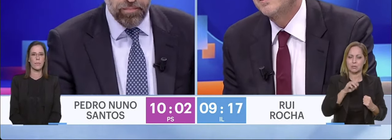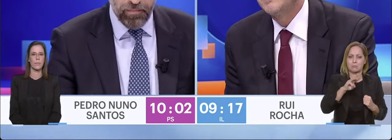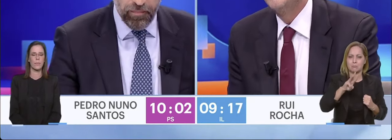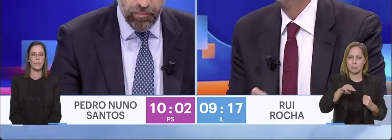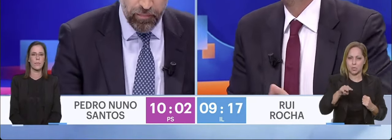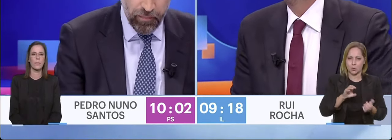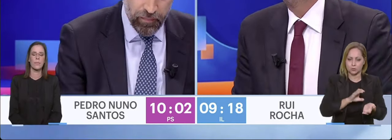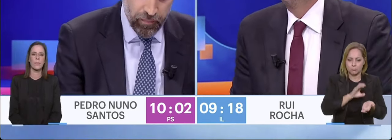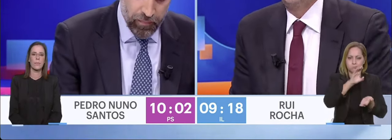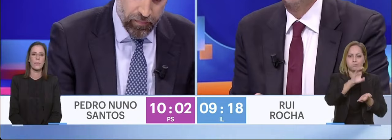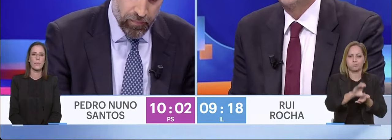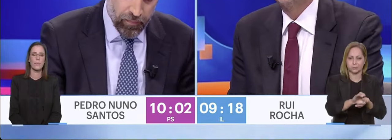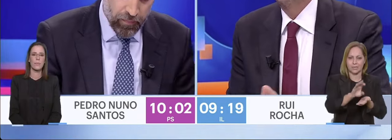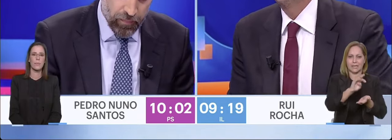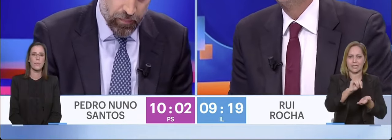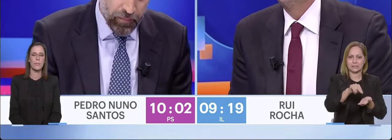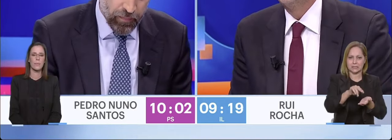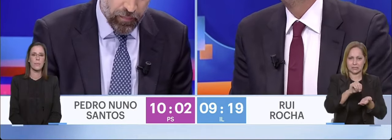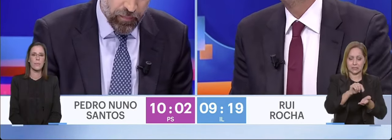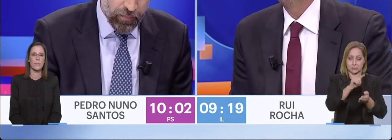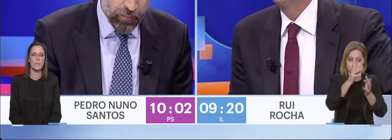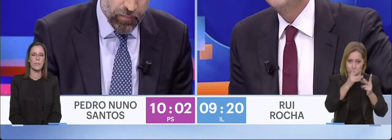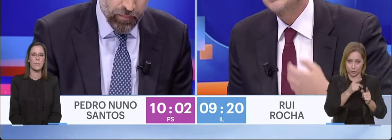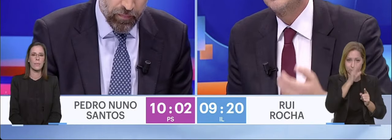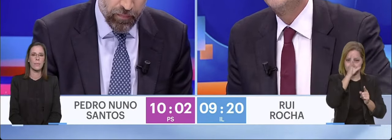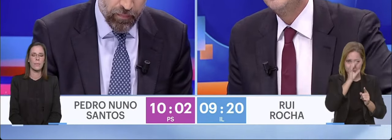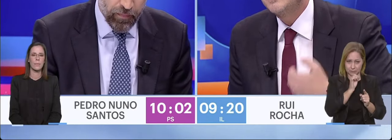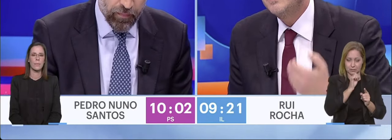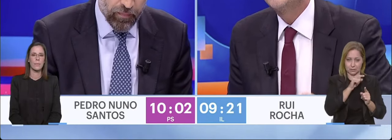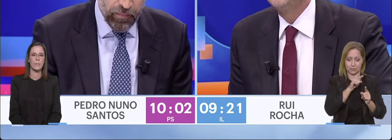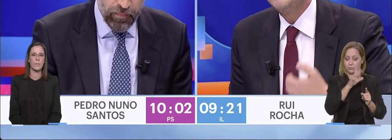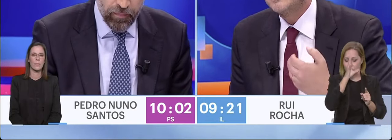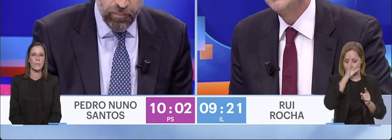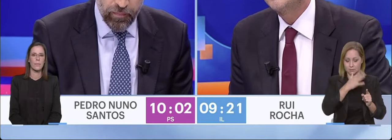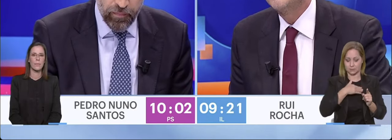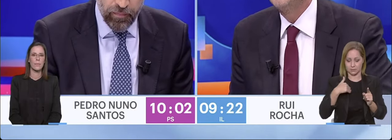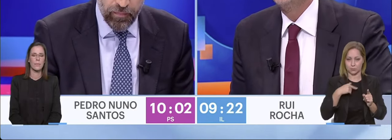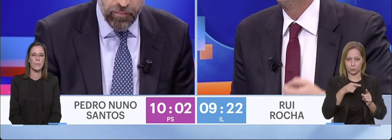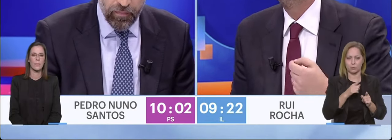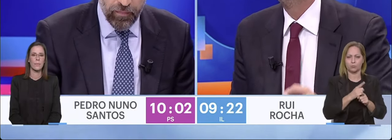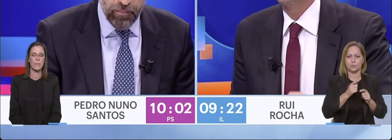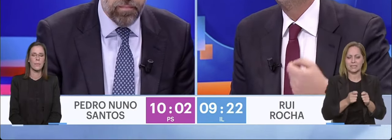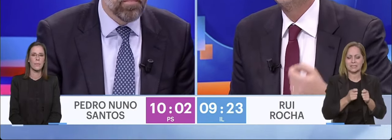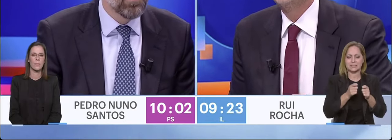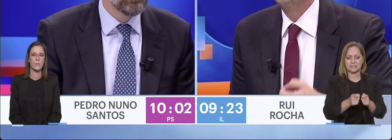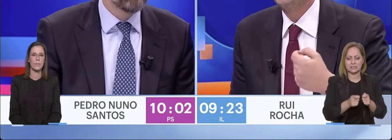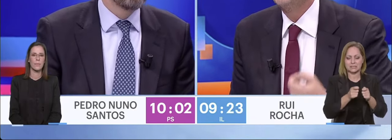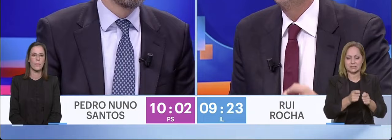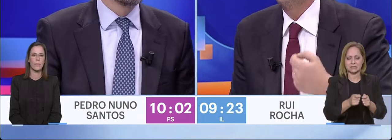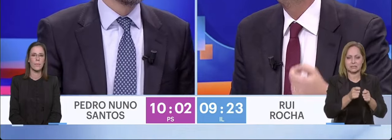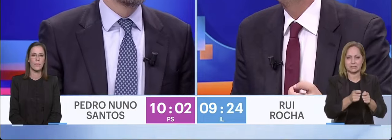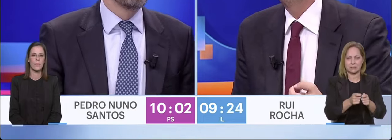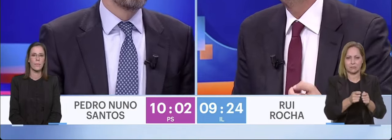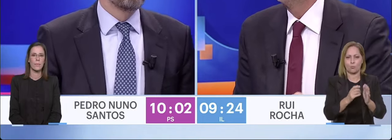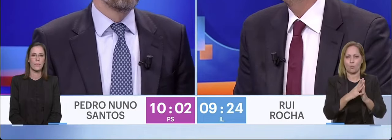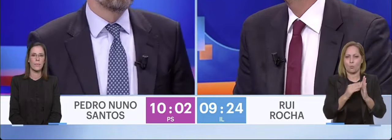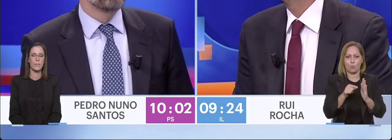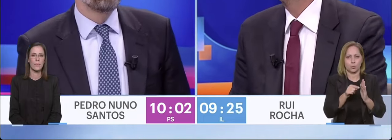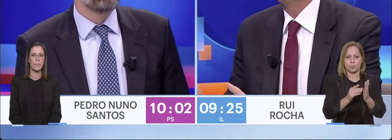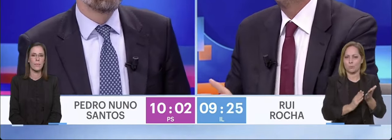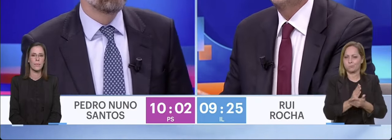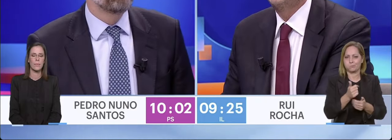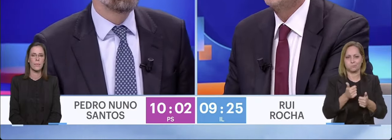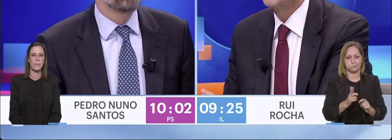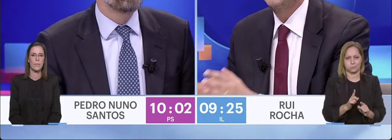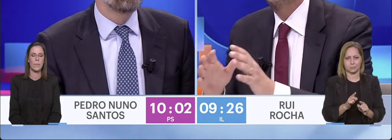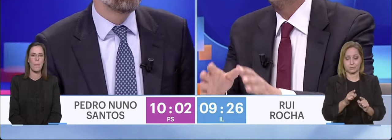SNS porque é que no orçamento da Saúde porque é que insistem insistem e insistem em continuar a defender um modelo que não funciona com as